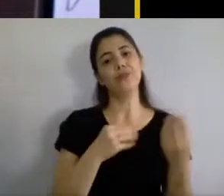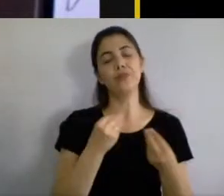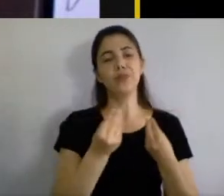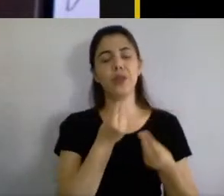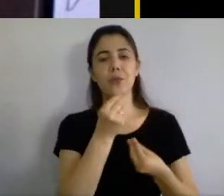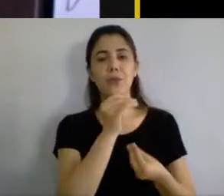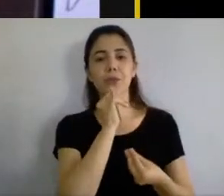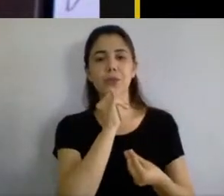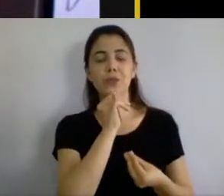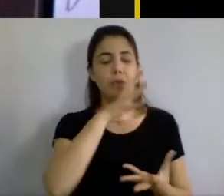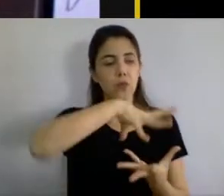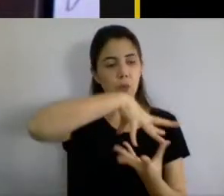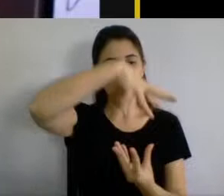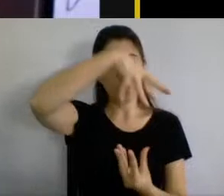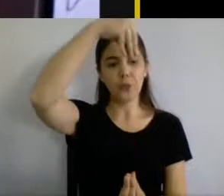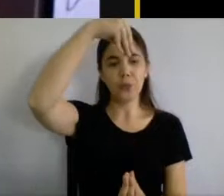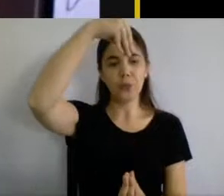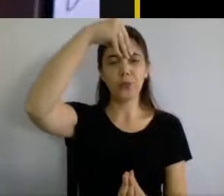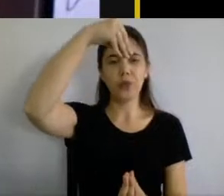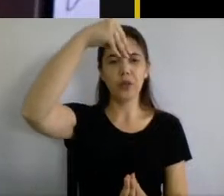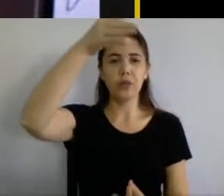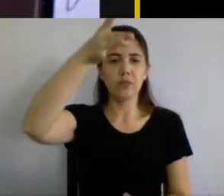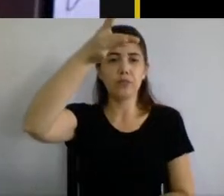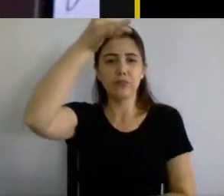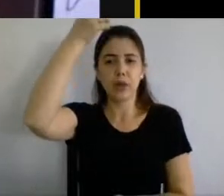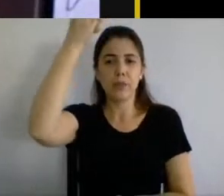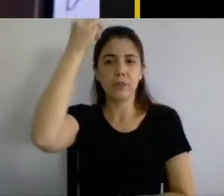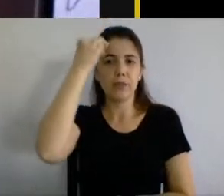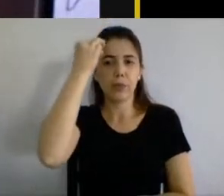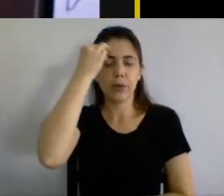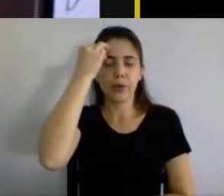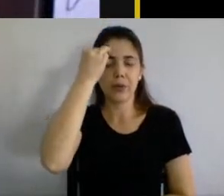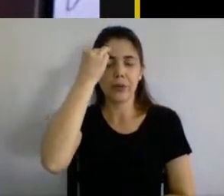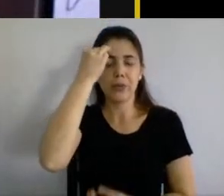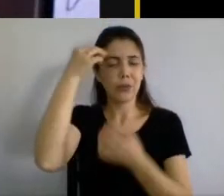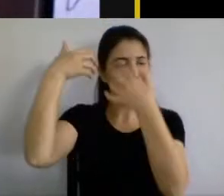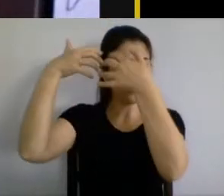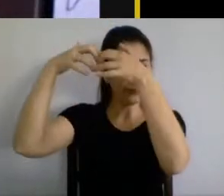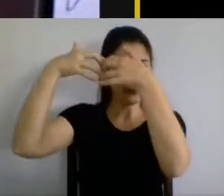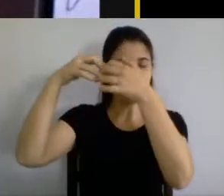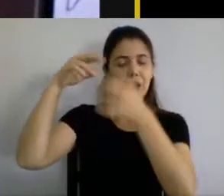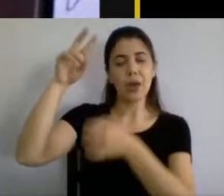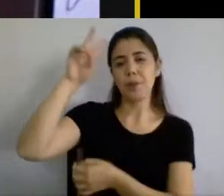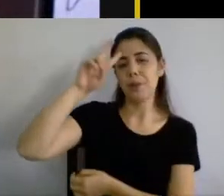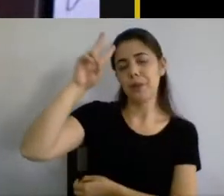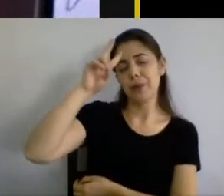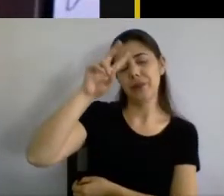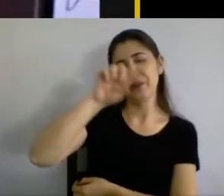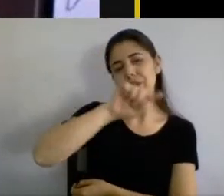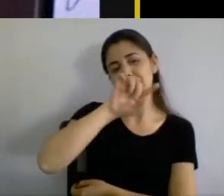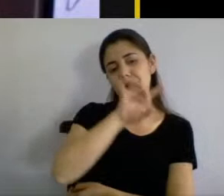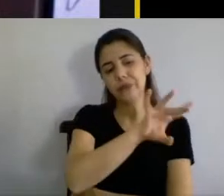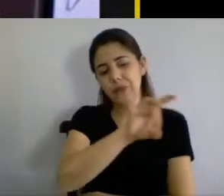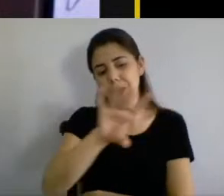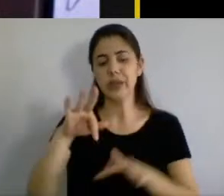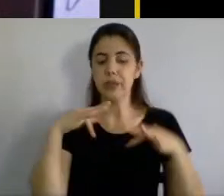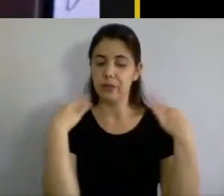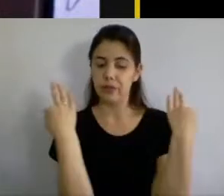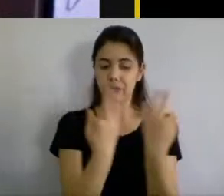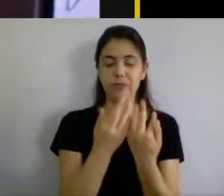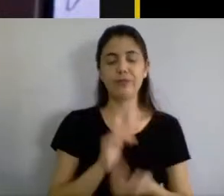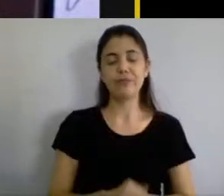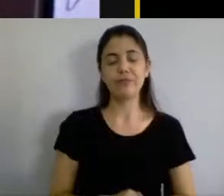na mente dos familiares. A ideia é de que as imagens verbais do discurso,